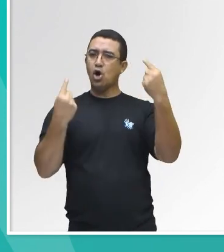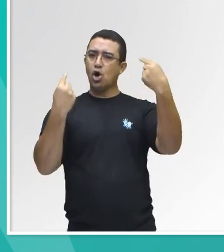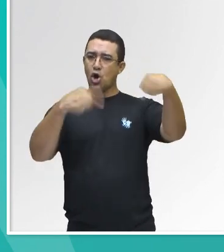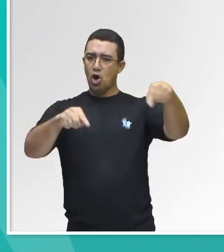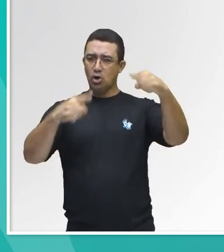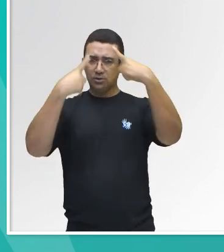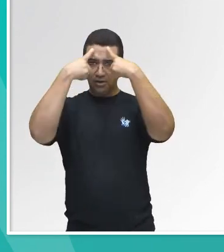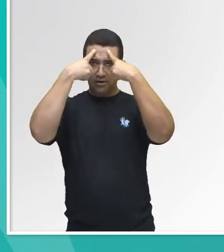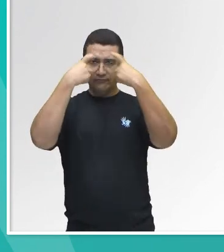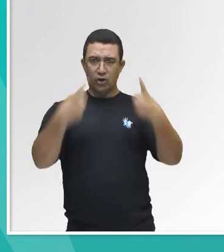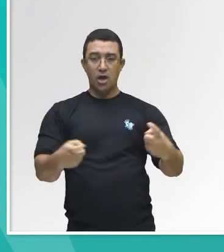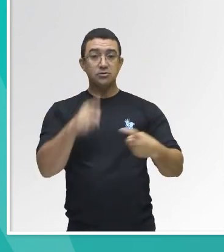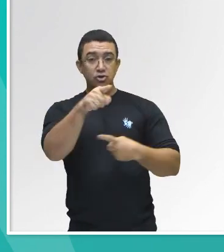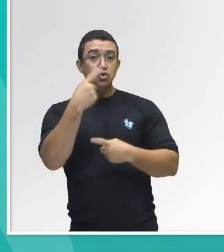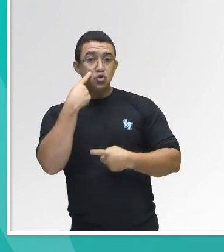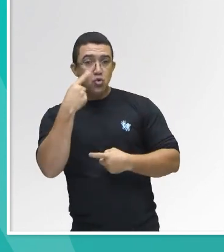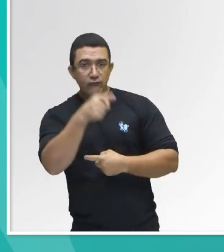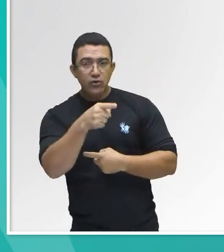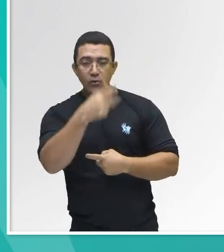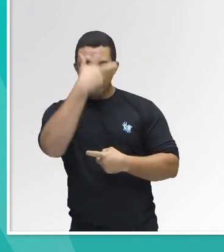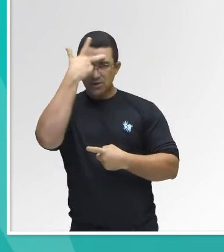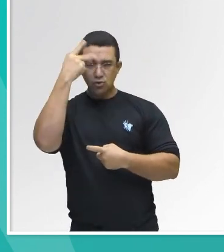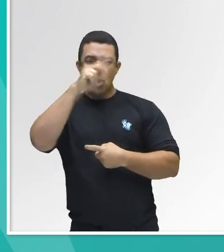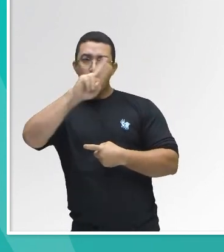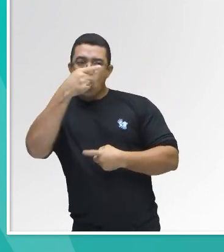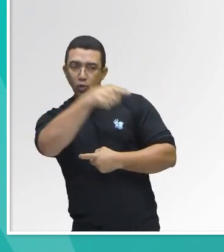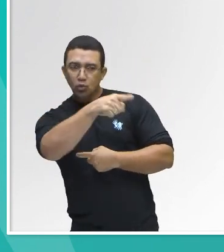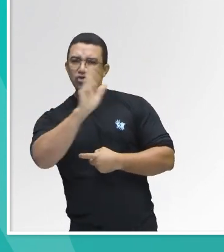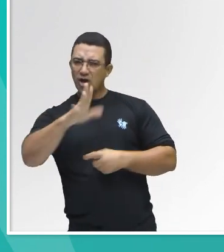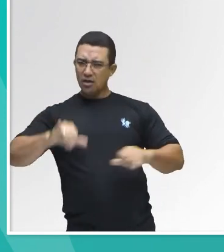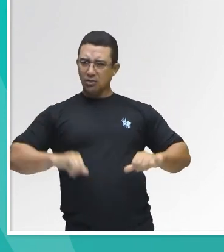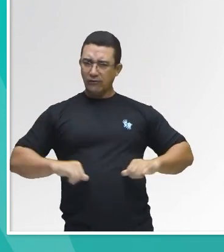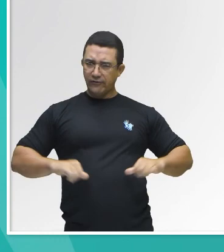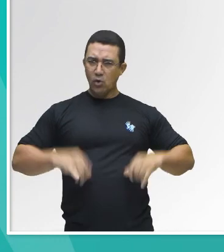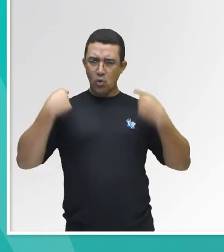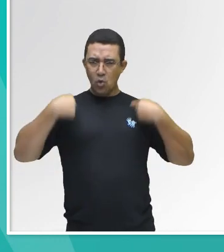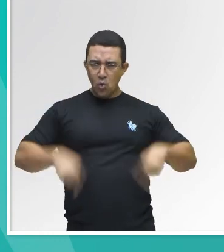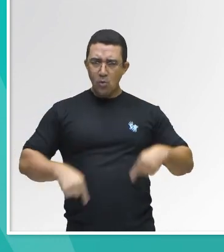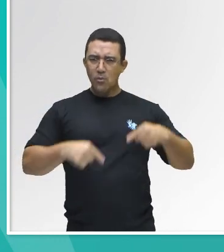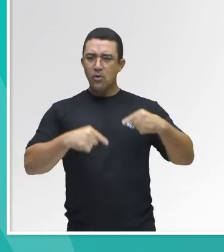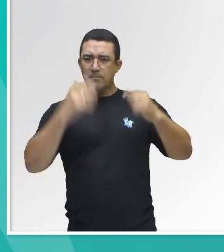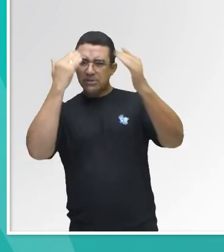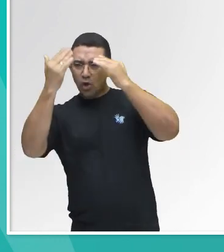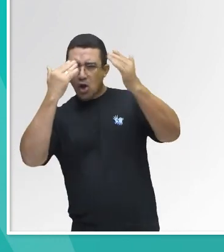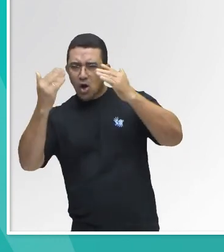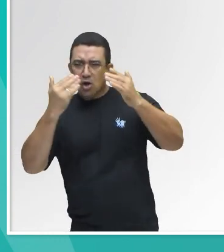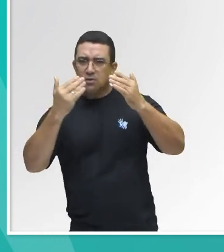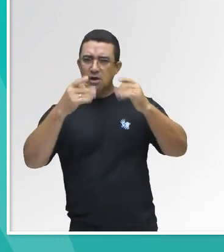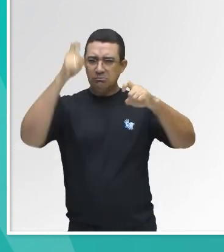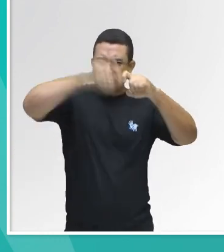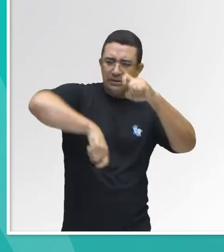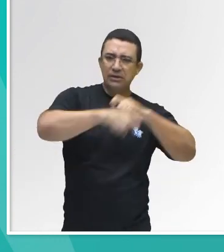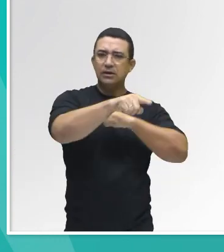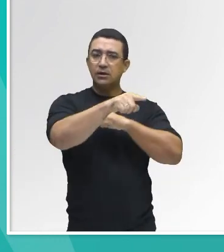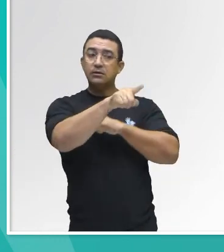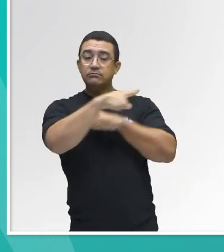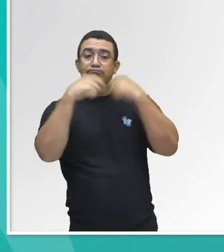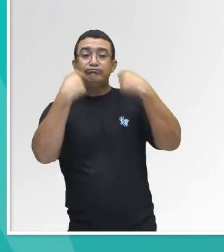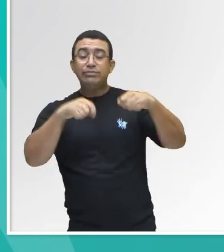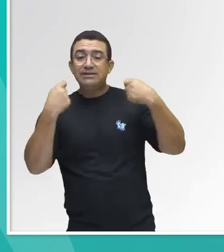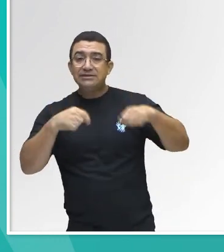fala: se você é testemunha ou vítima de algum tipo de violência, seja física, psicológica ou sexual, você deve